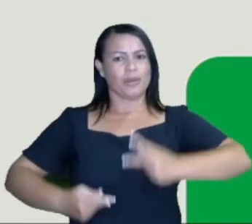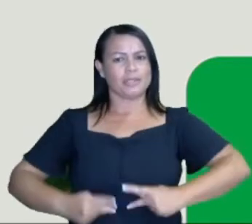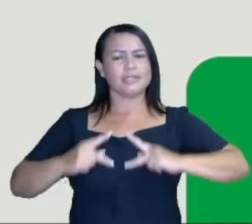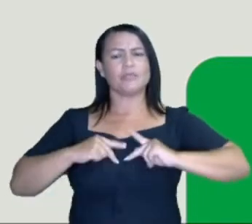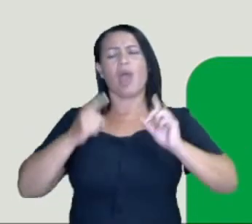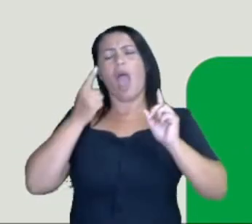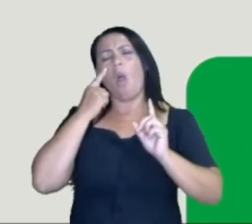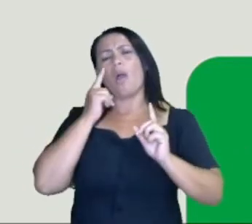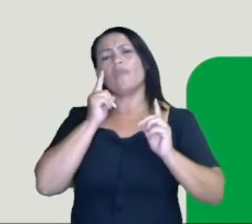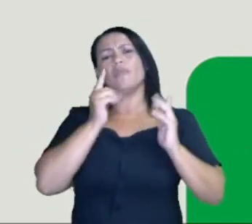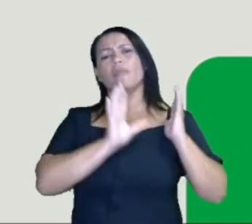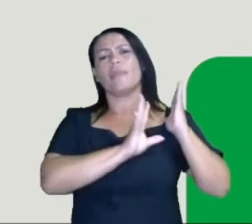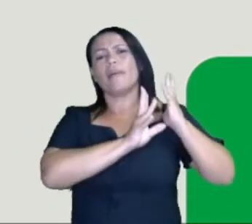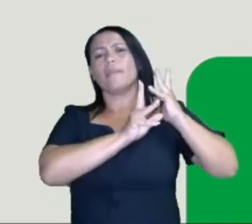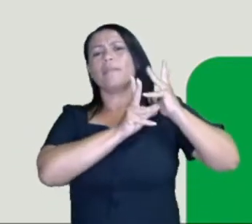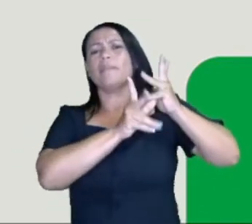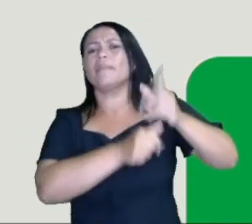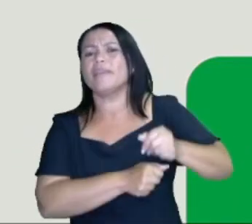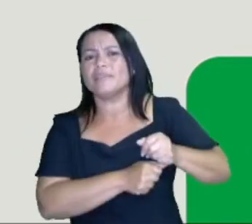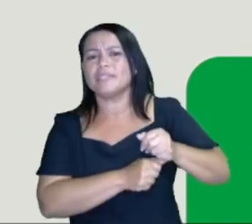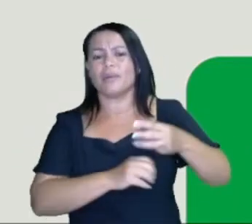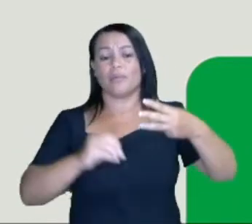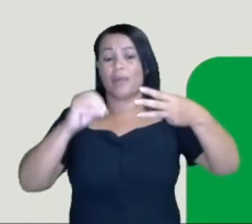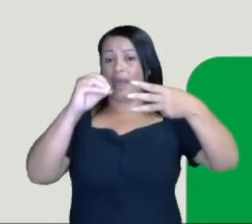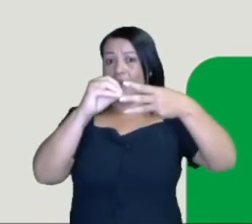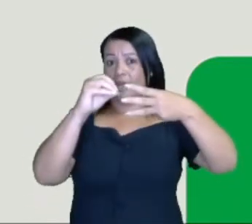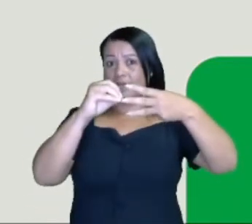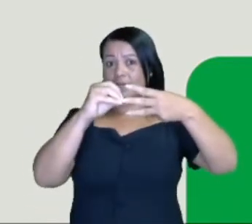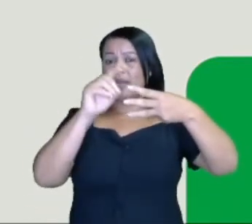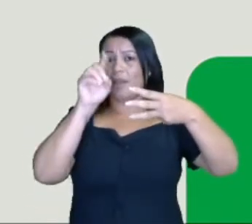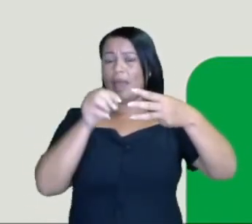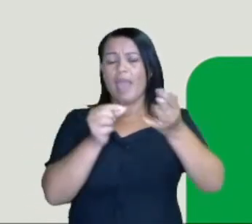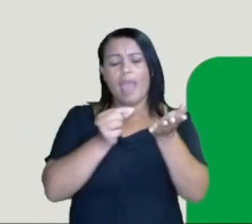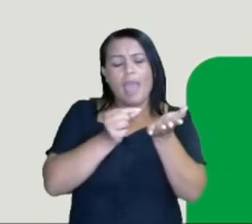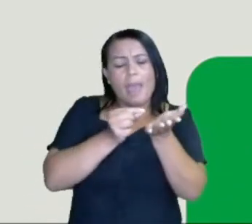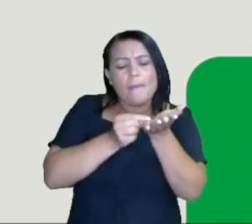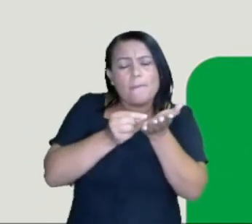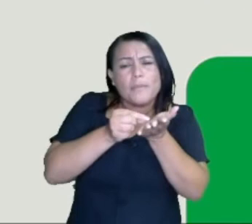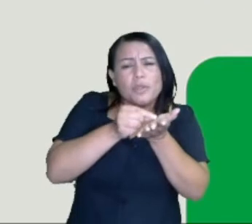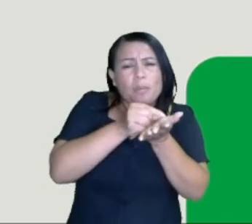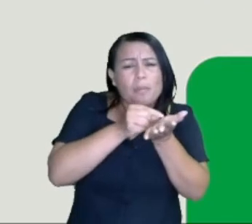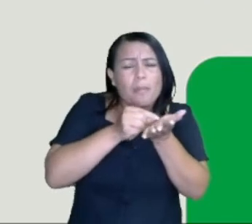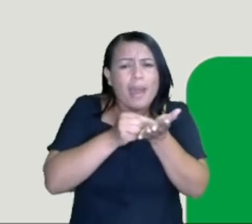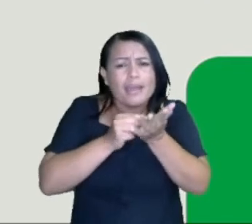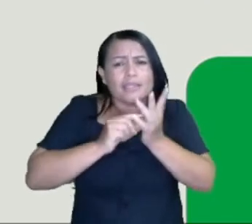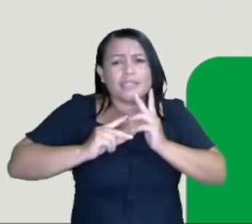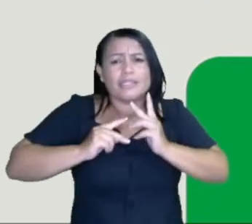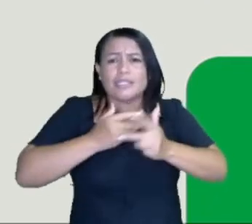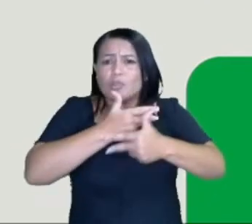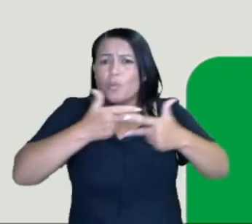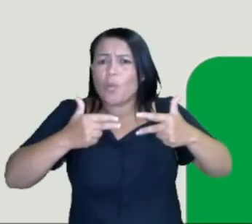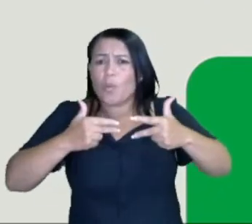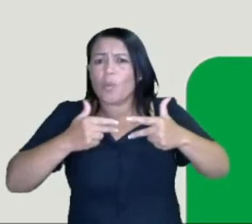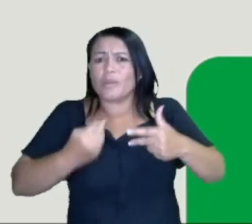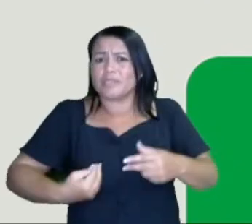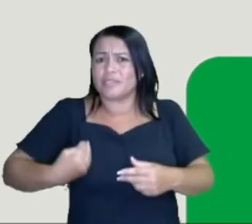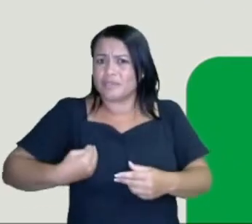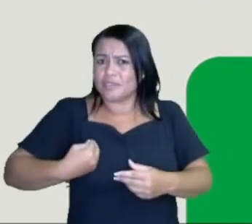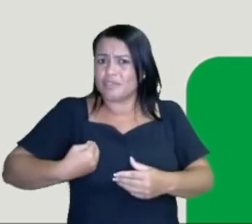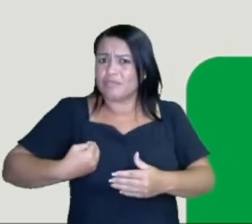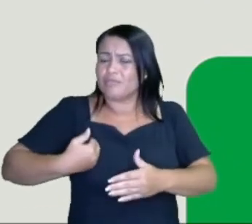breve revisão então. A célula é a menor parte dos seres vivos com forma e função